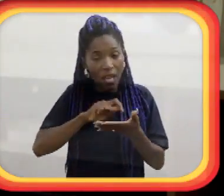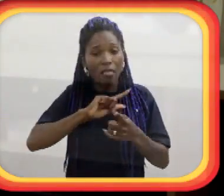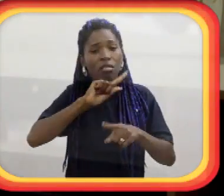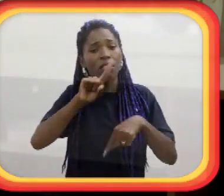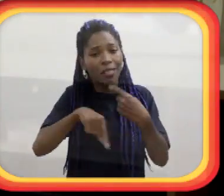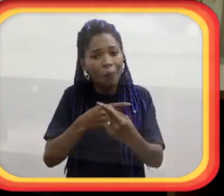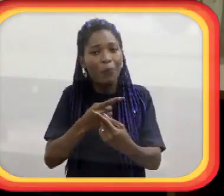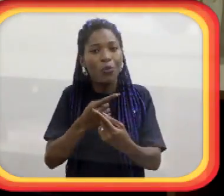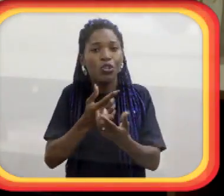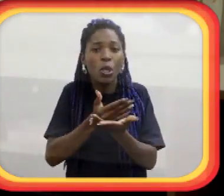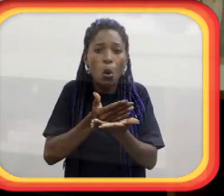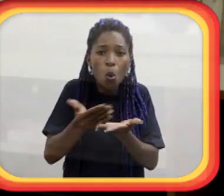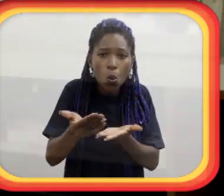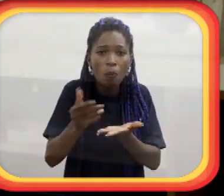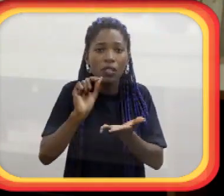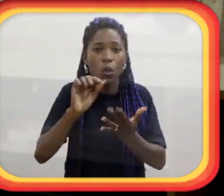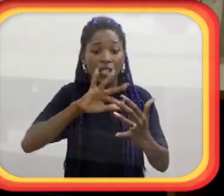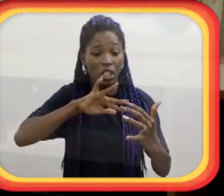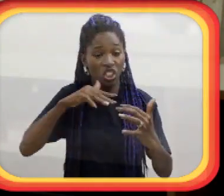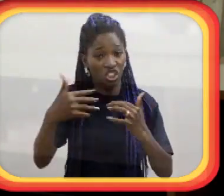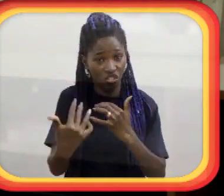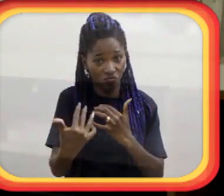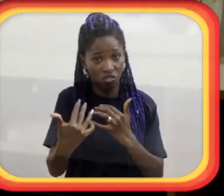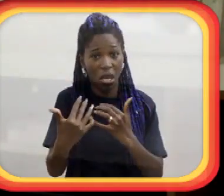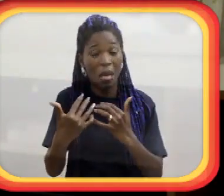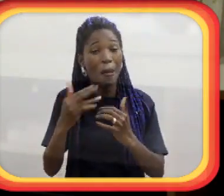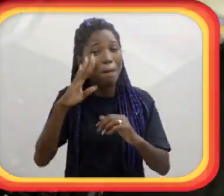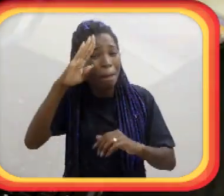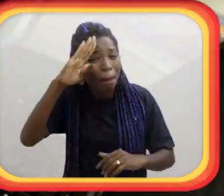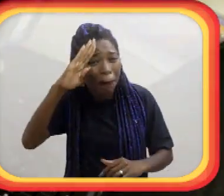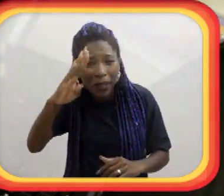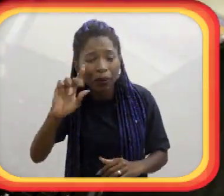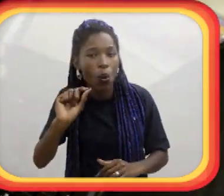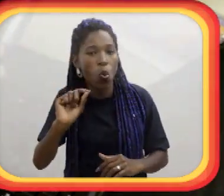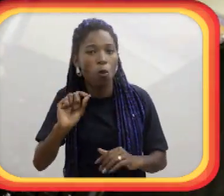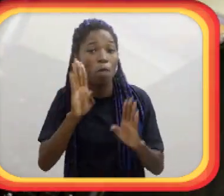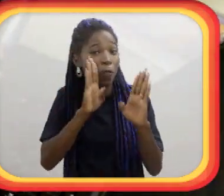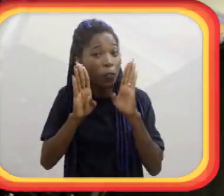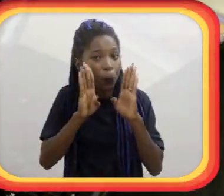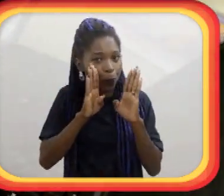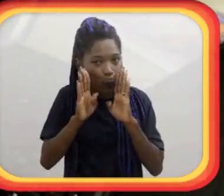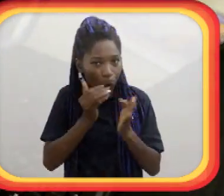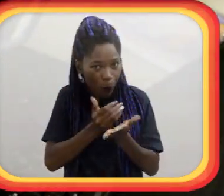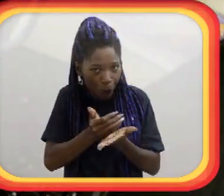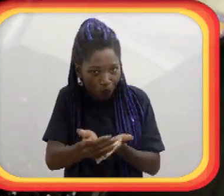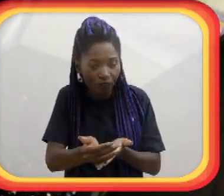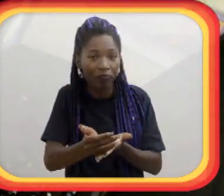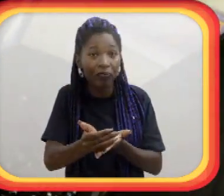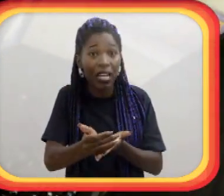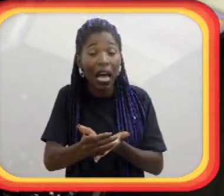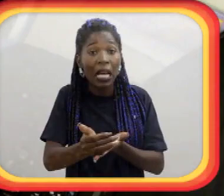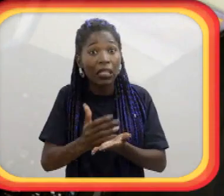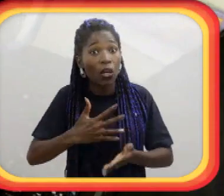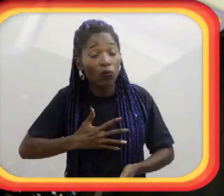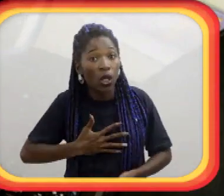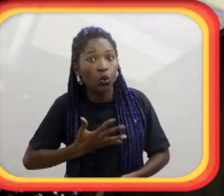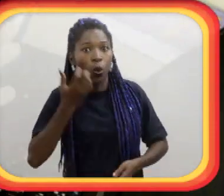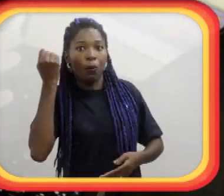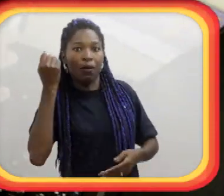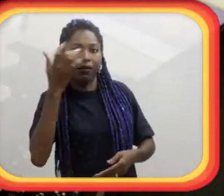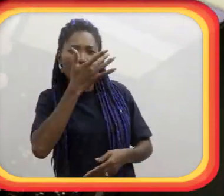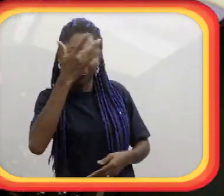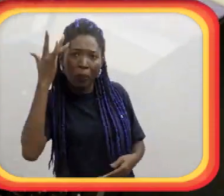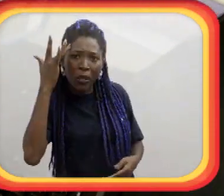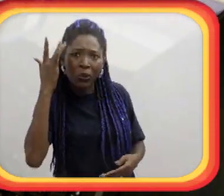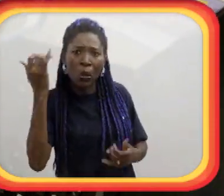comecei a postar nas redes, principalmente no Facebook no início. E aí foi muito surpreendente,